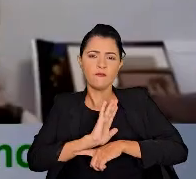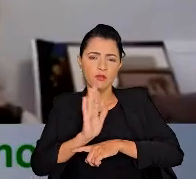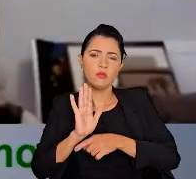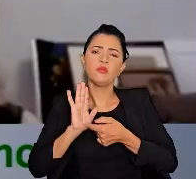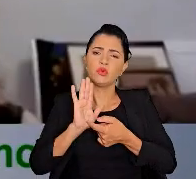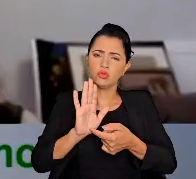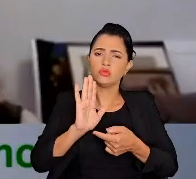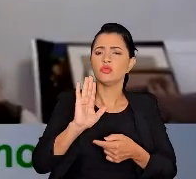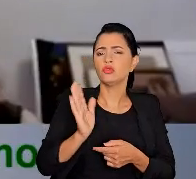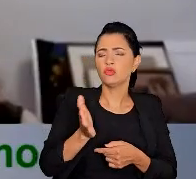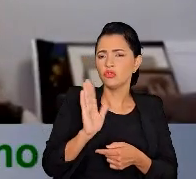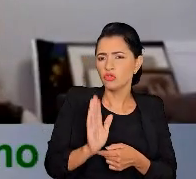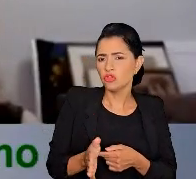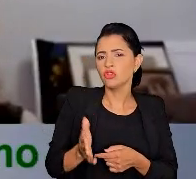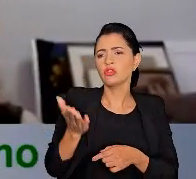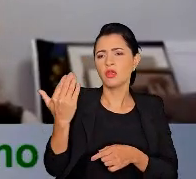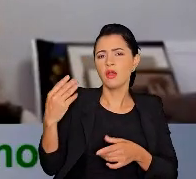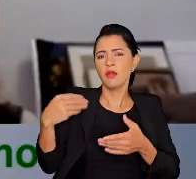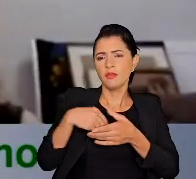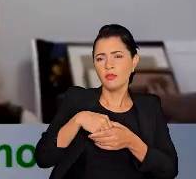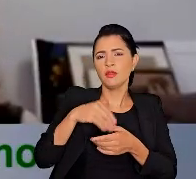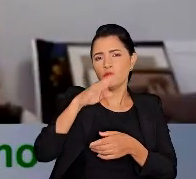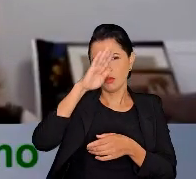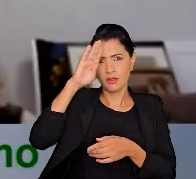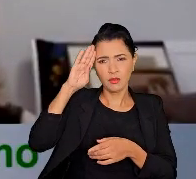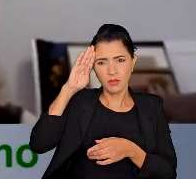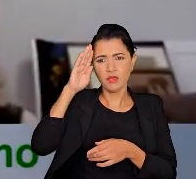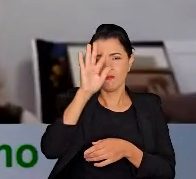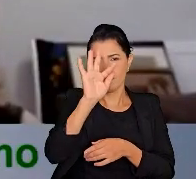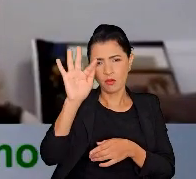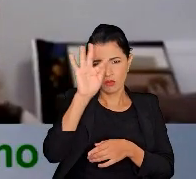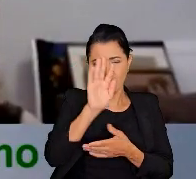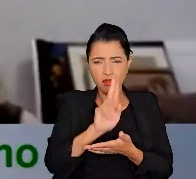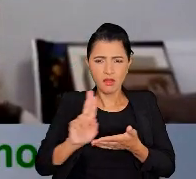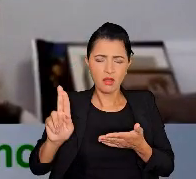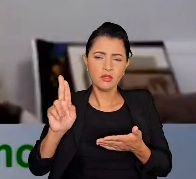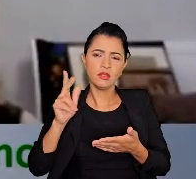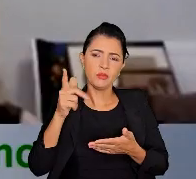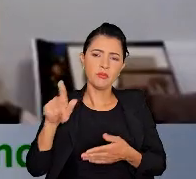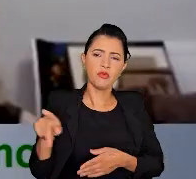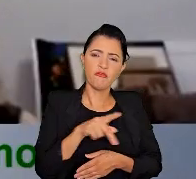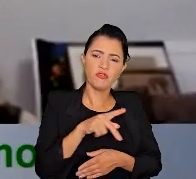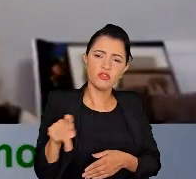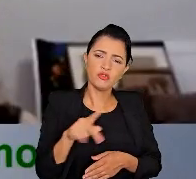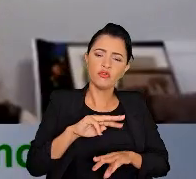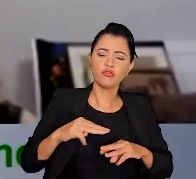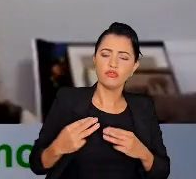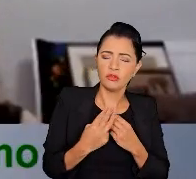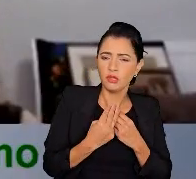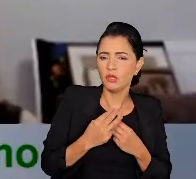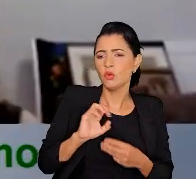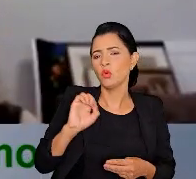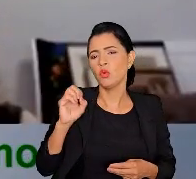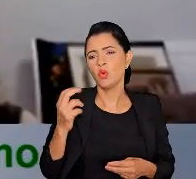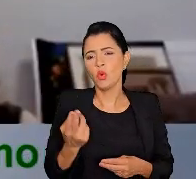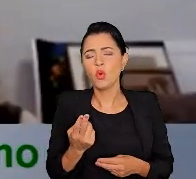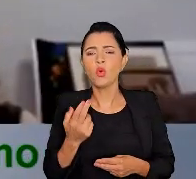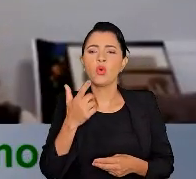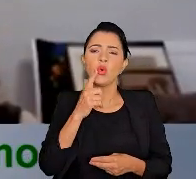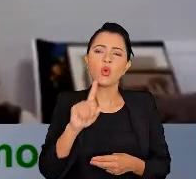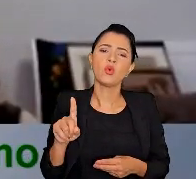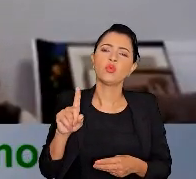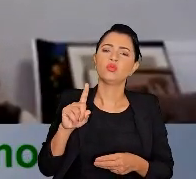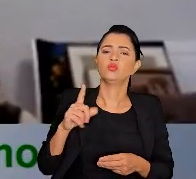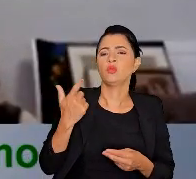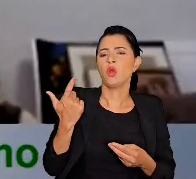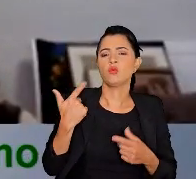posições ocupadas na academia ou por professores judeus ou em determinadas